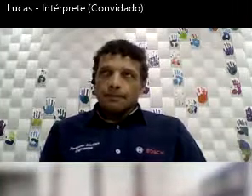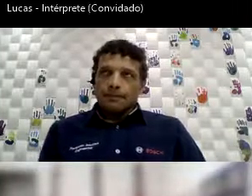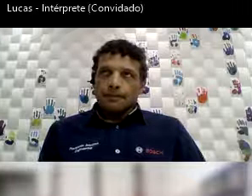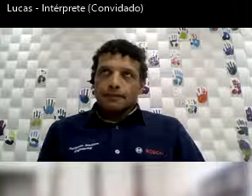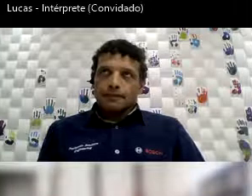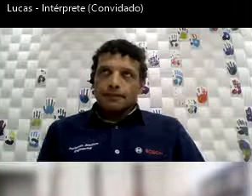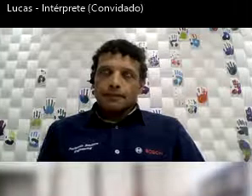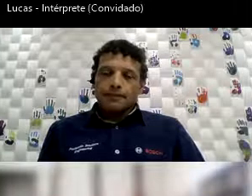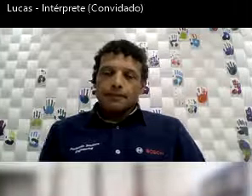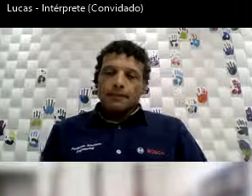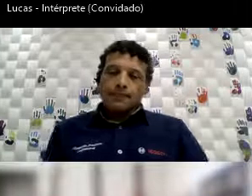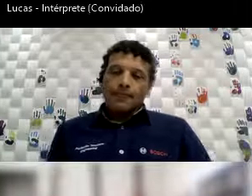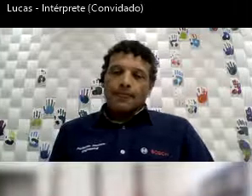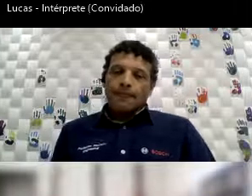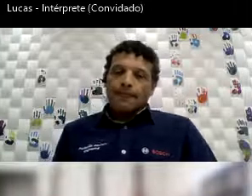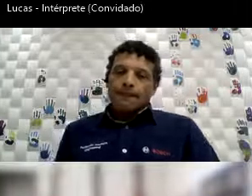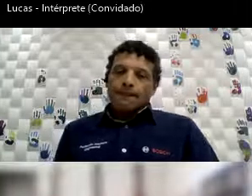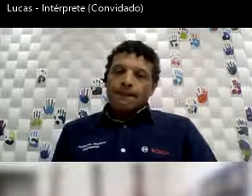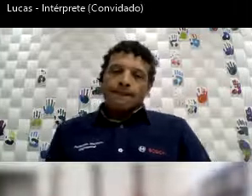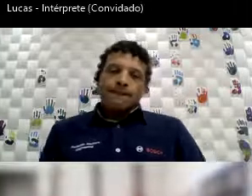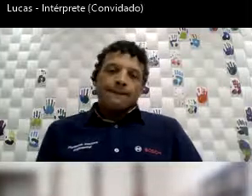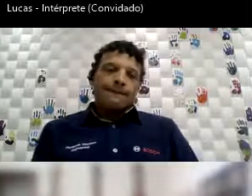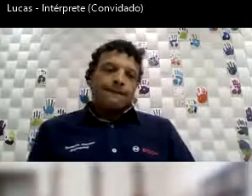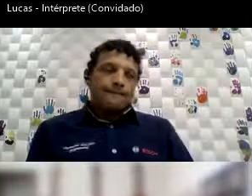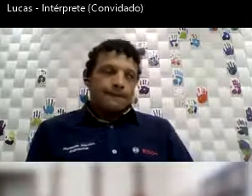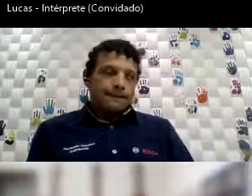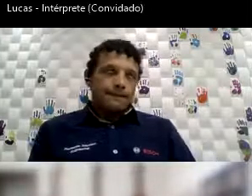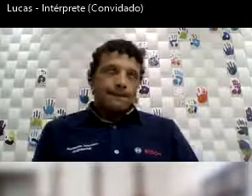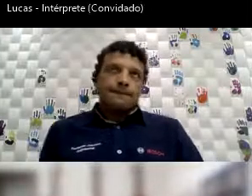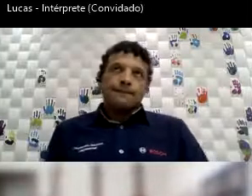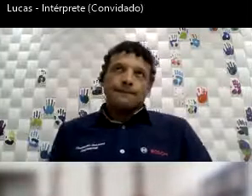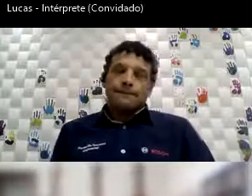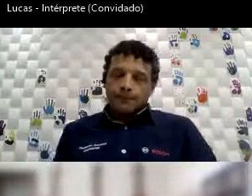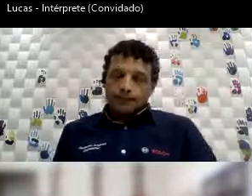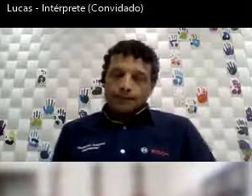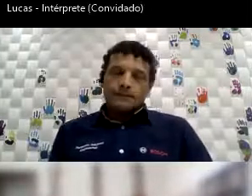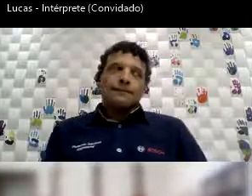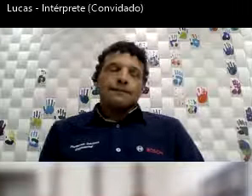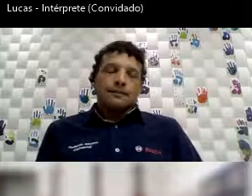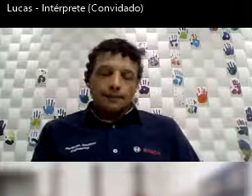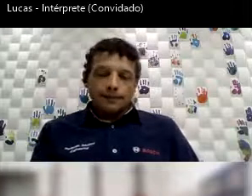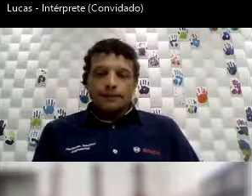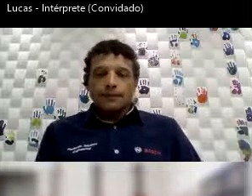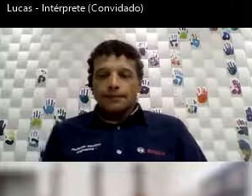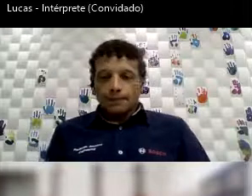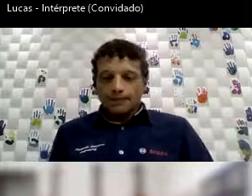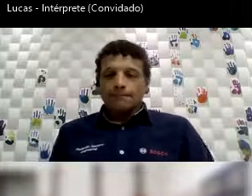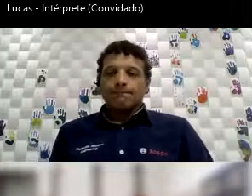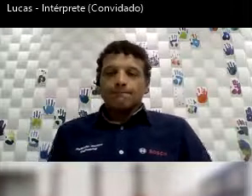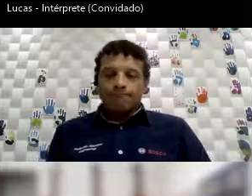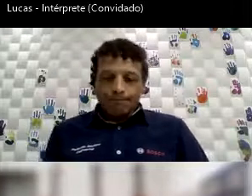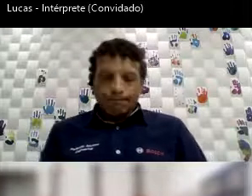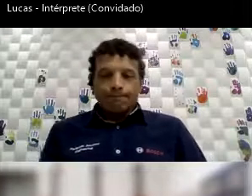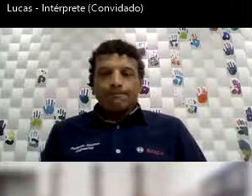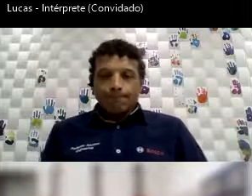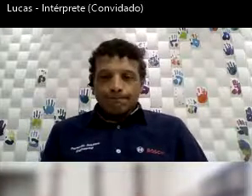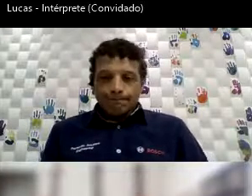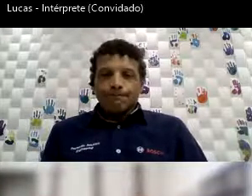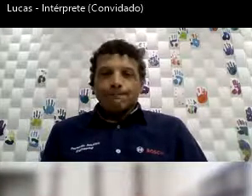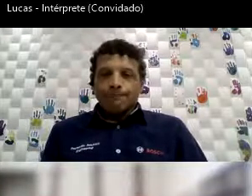se disponibilizar para conversar e, de repente, também conhecer um pouquinho mais do processo e vai atrás das pessoas mesmo, que a gente está para isso,